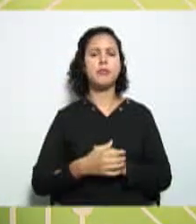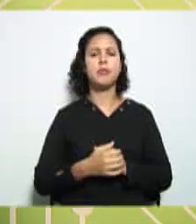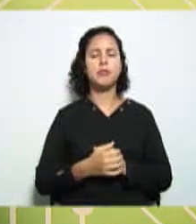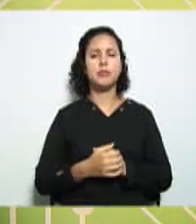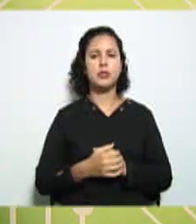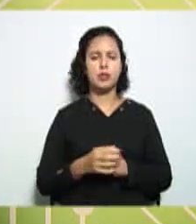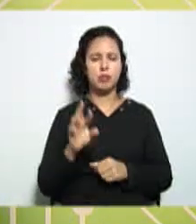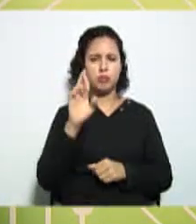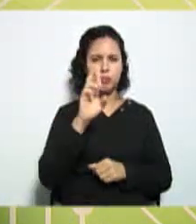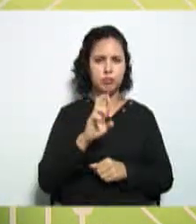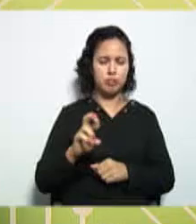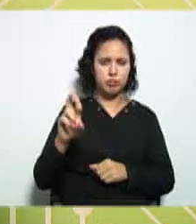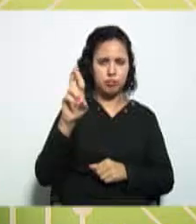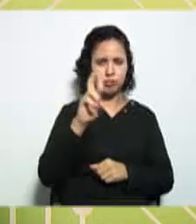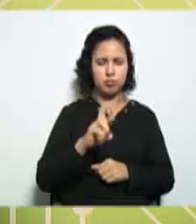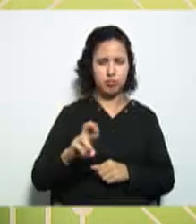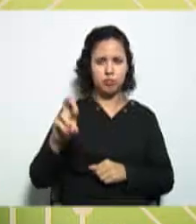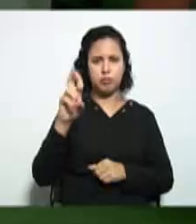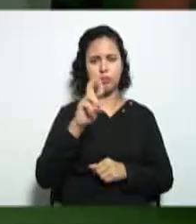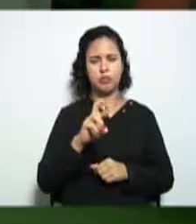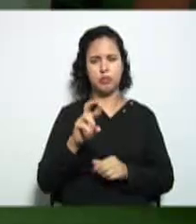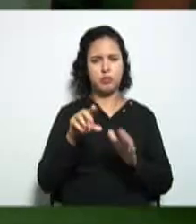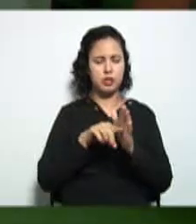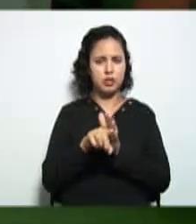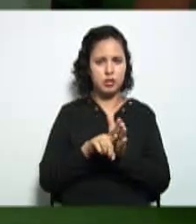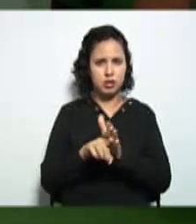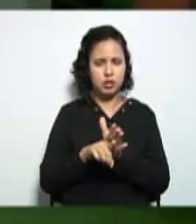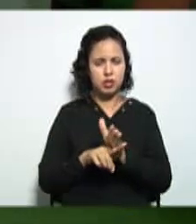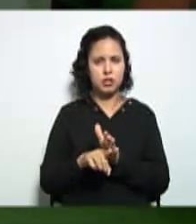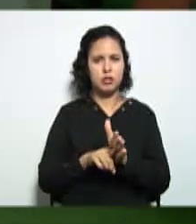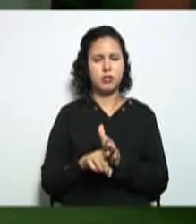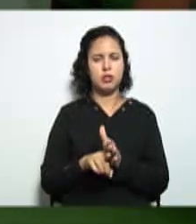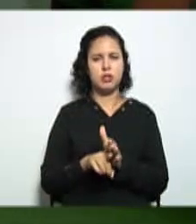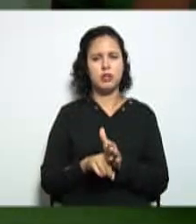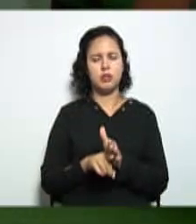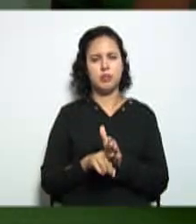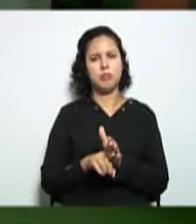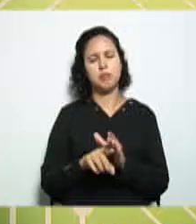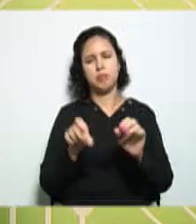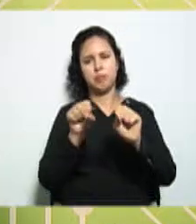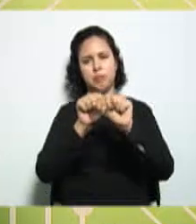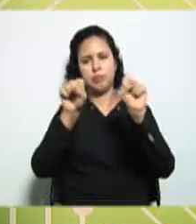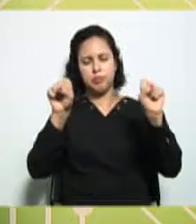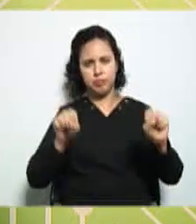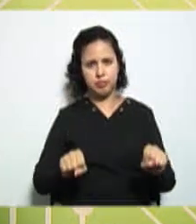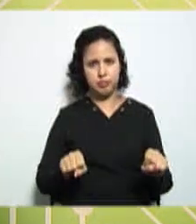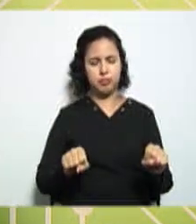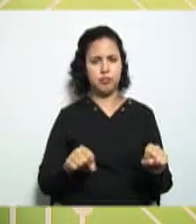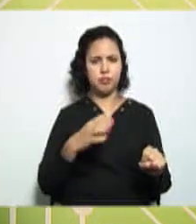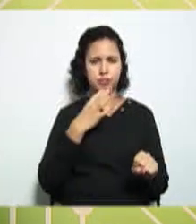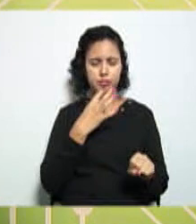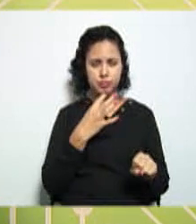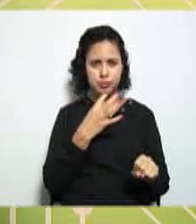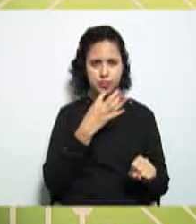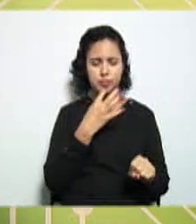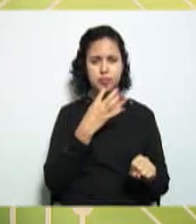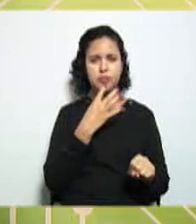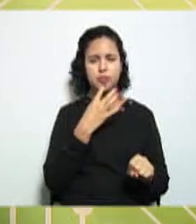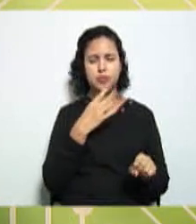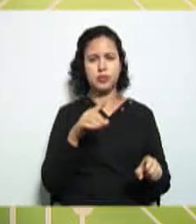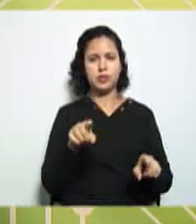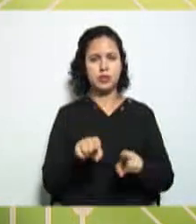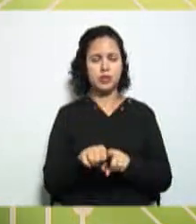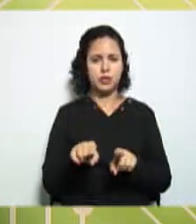como a observação, né, professora? A análise, né, a sistematização desse conhecimento, e